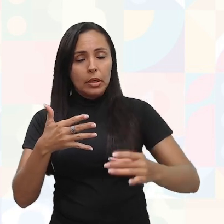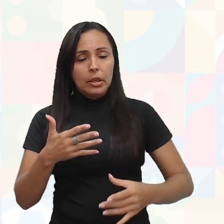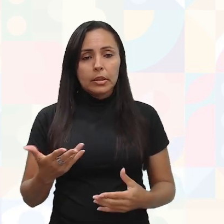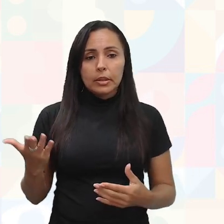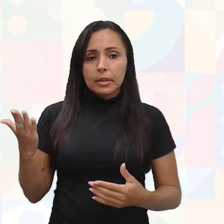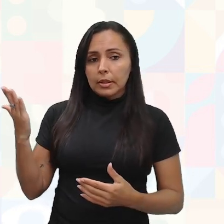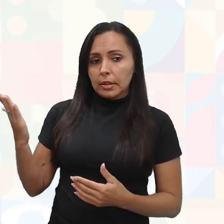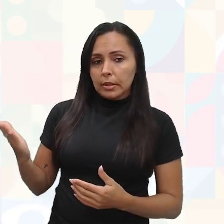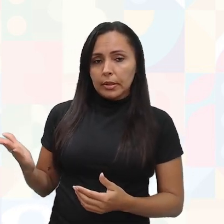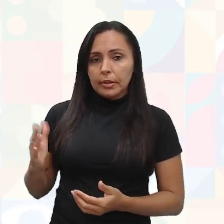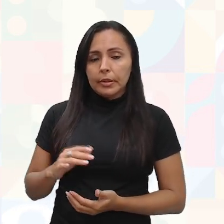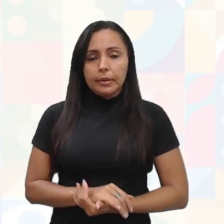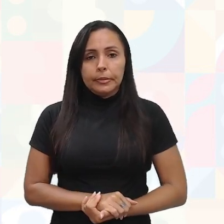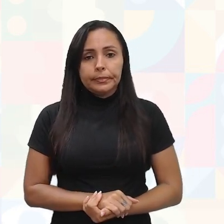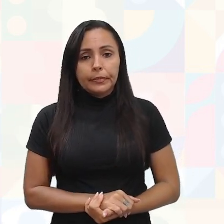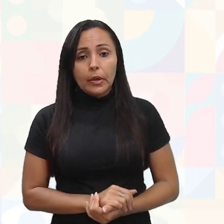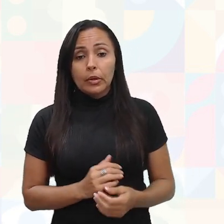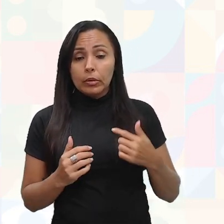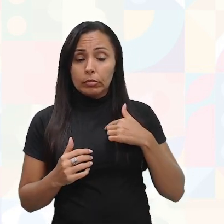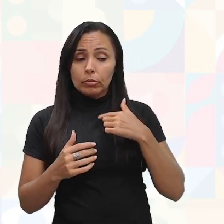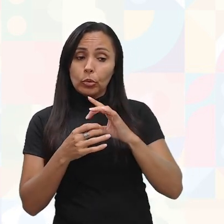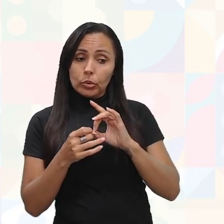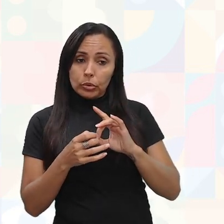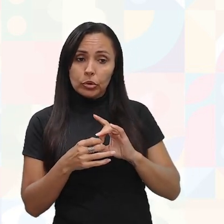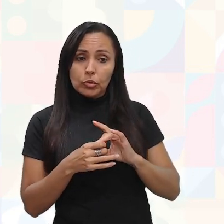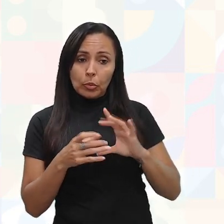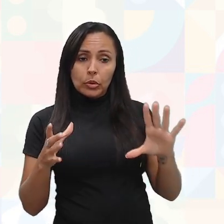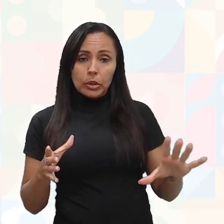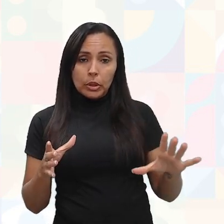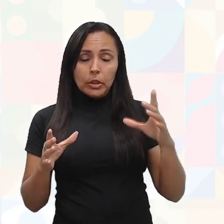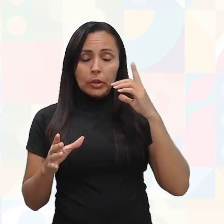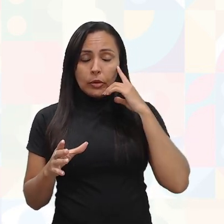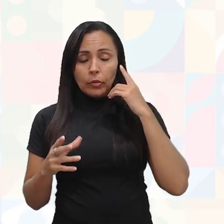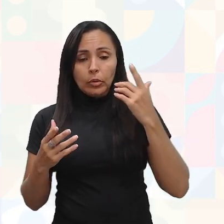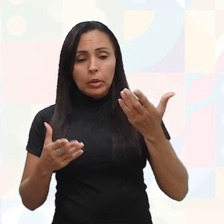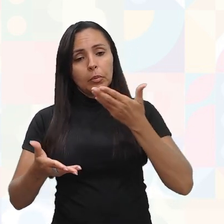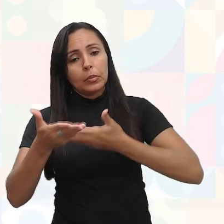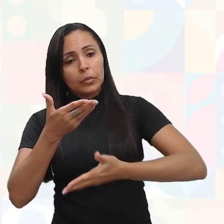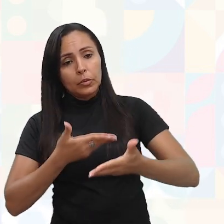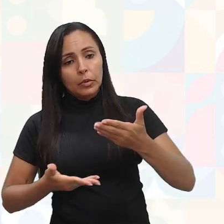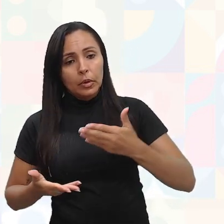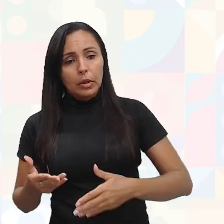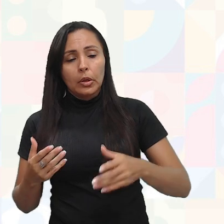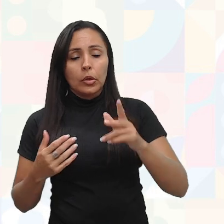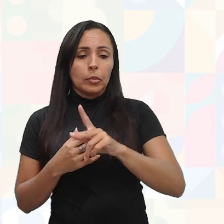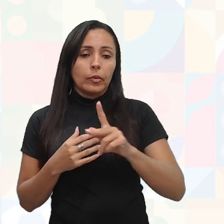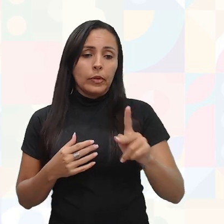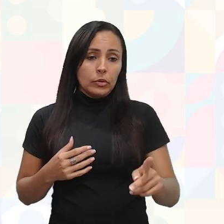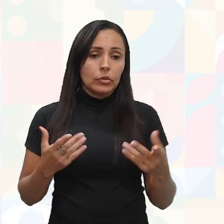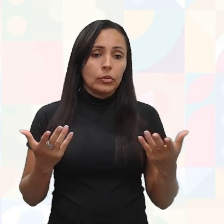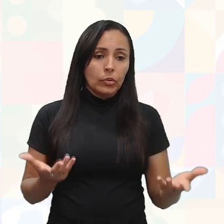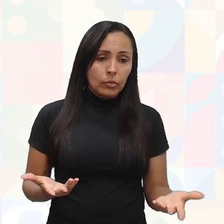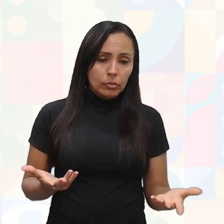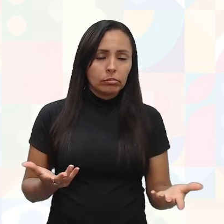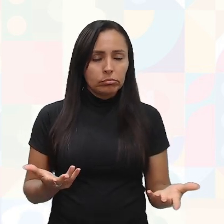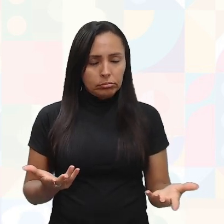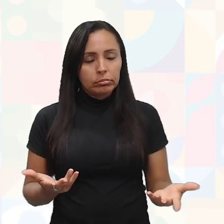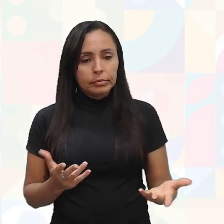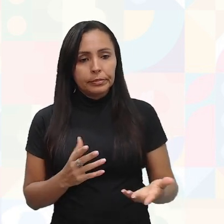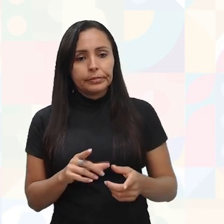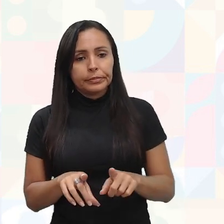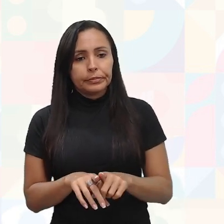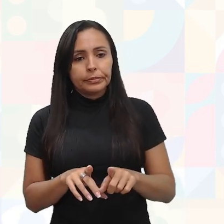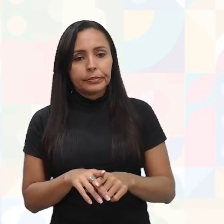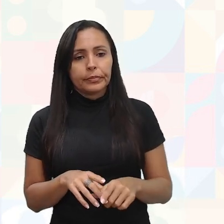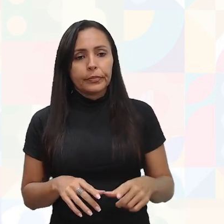projeto. Eu estou disponível no fórum, assim como os demais professores, certo?